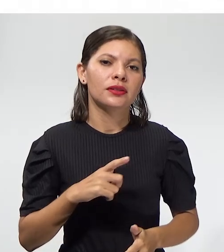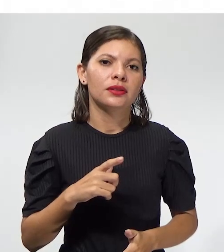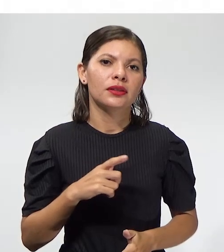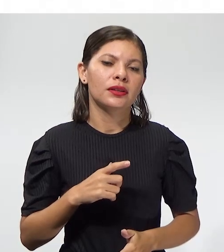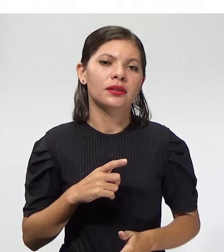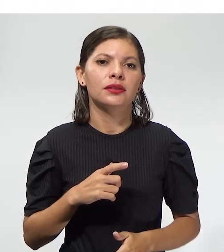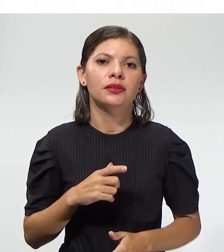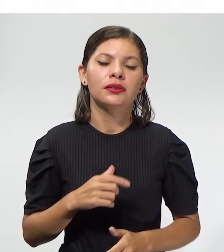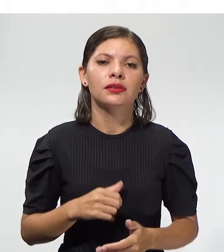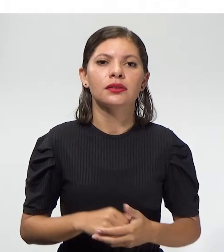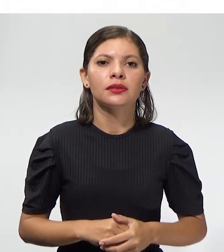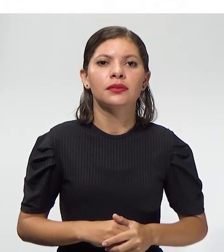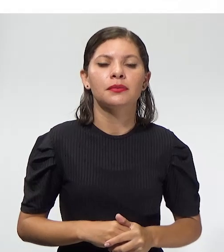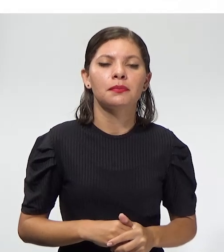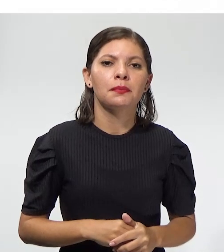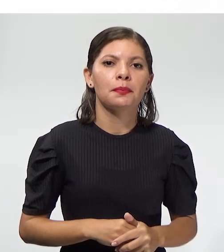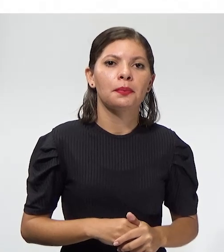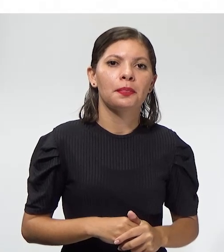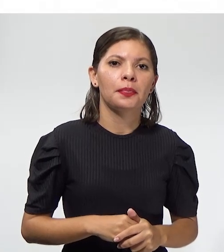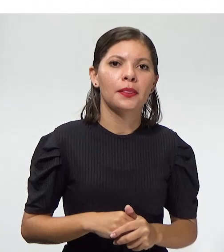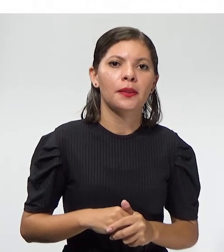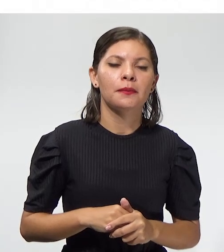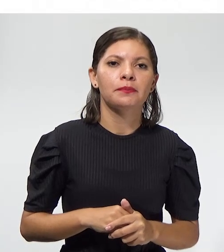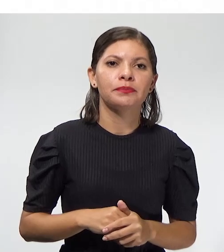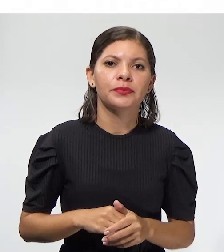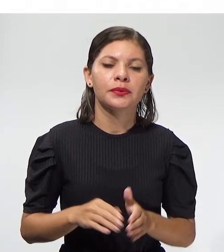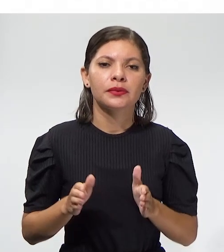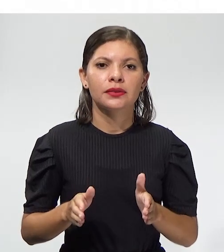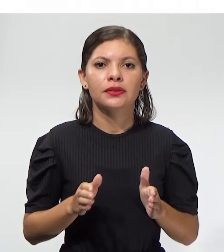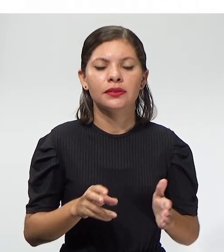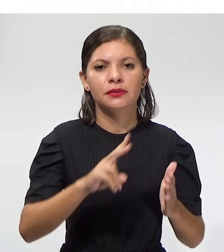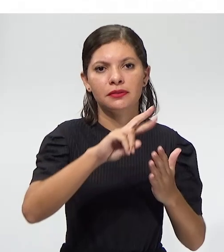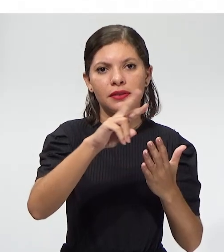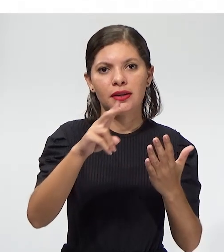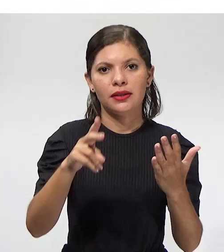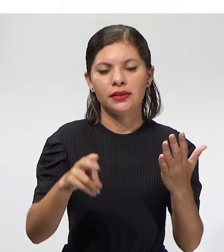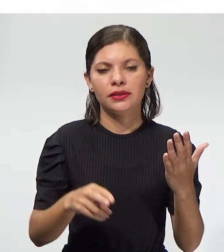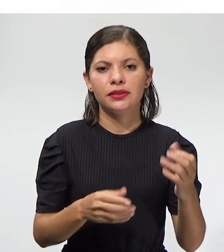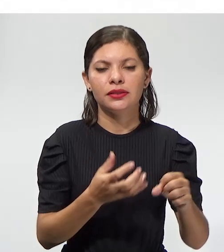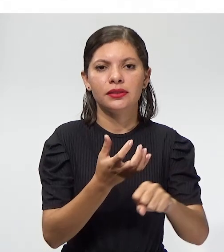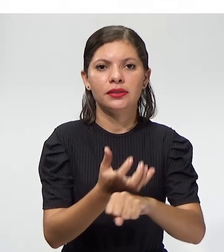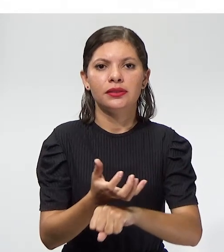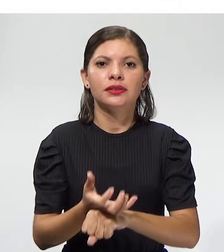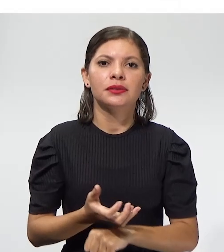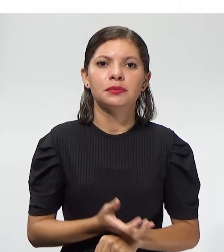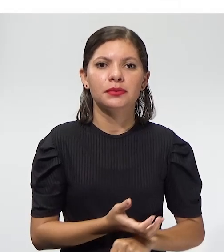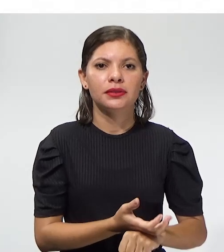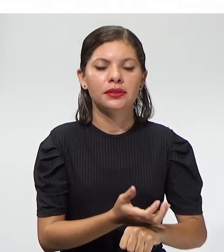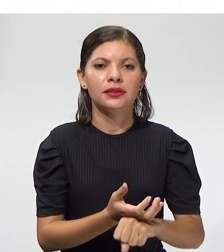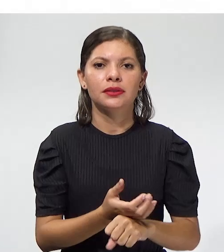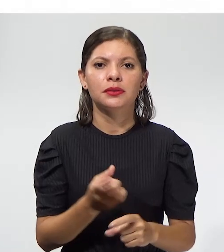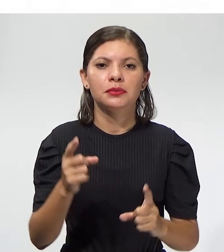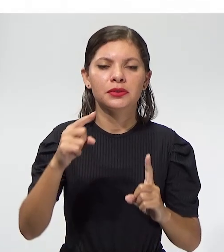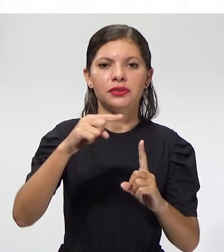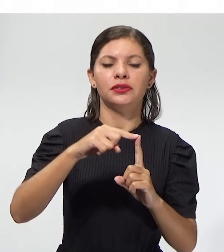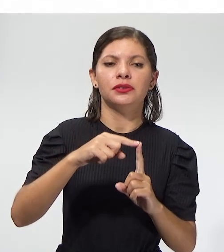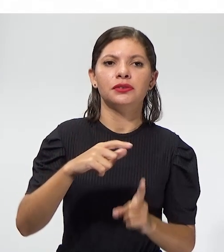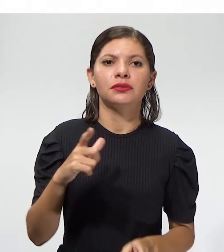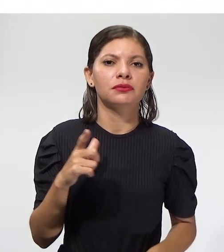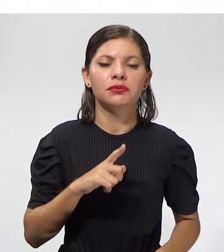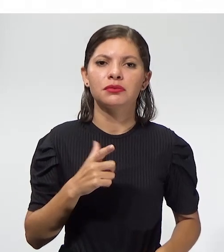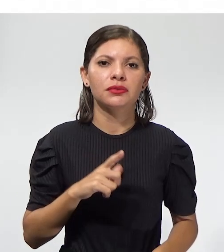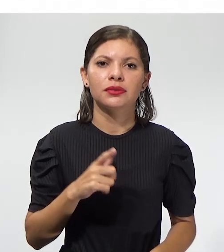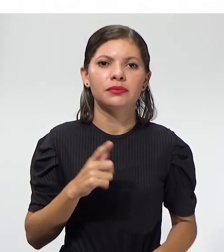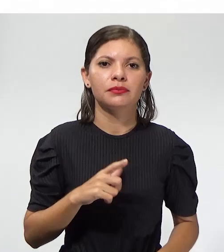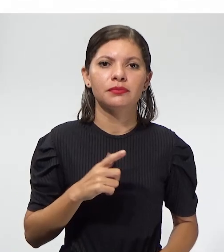multidisciplinaridade, só que não tem uma coordenação. A pluridisciplinaridade são várias disciplinas e,